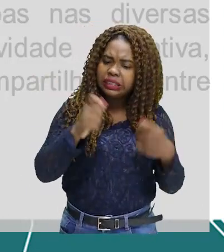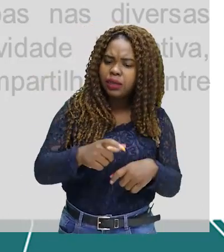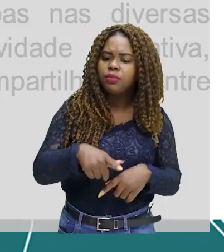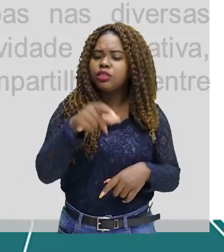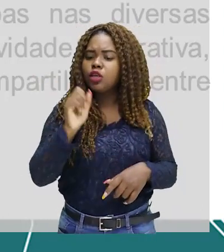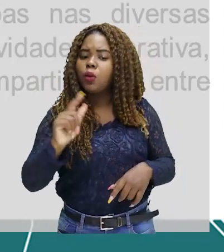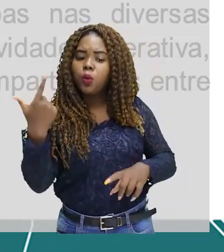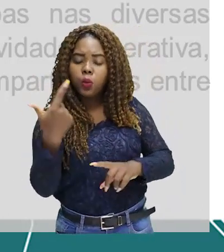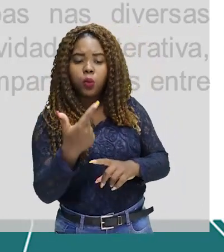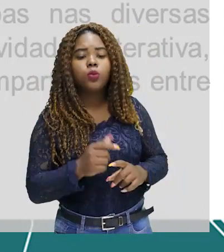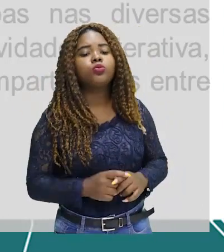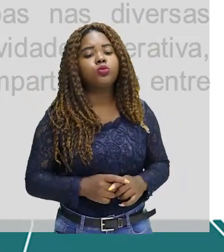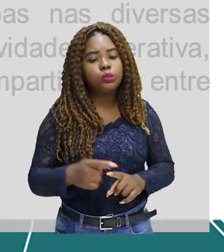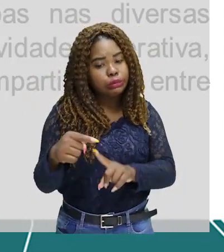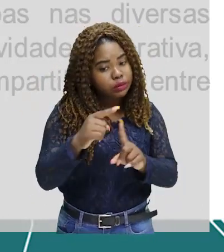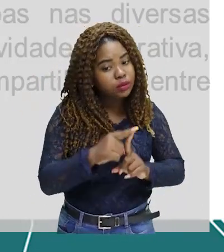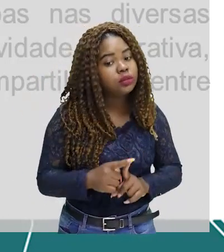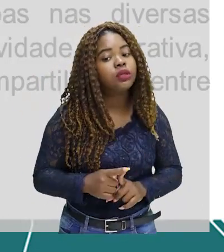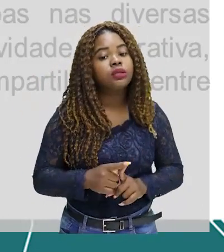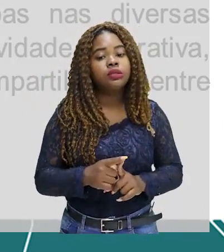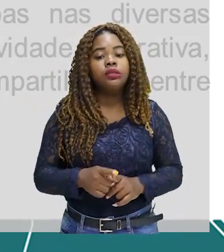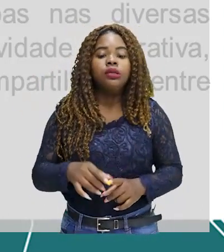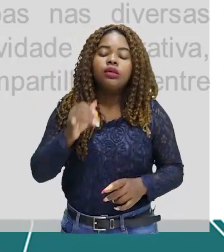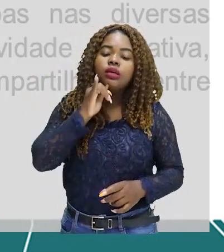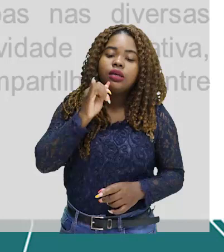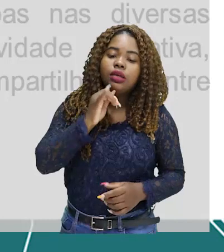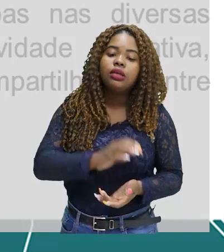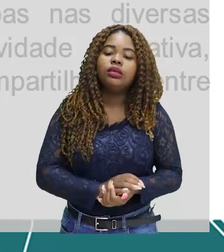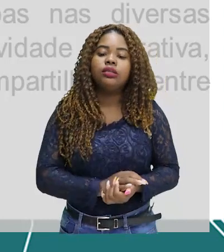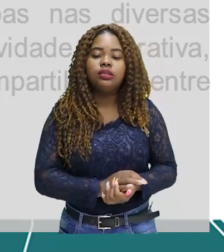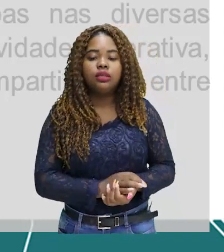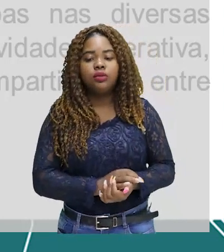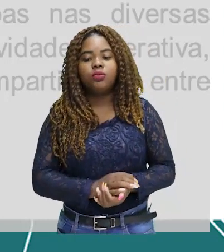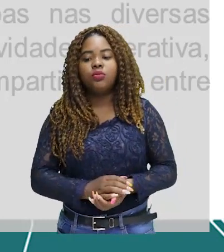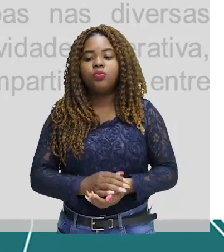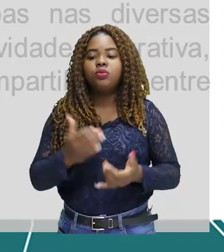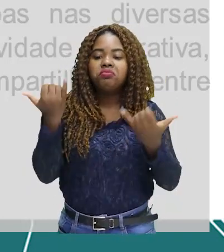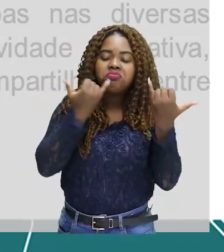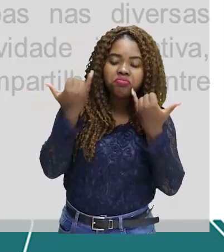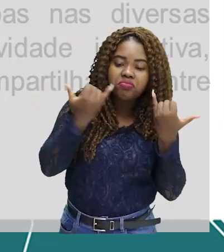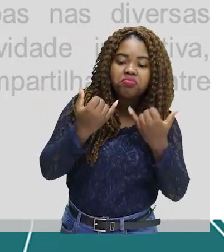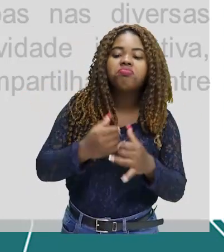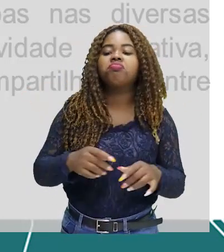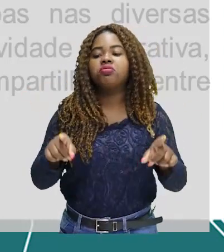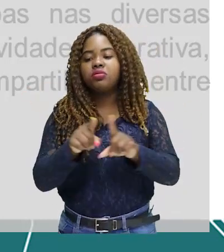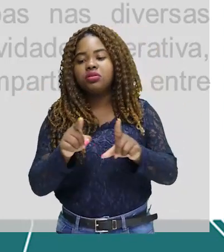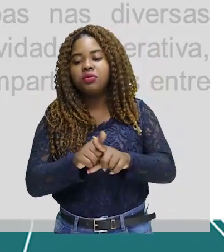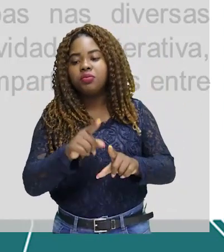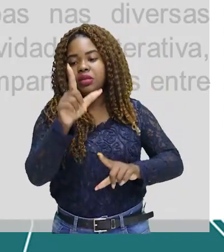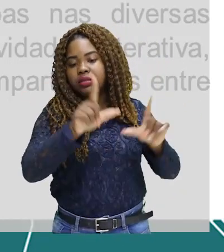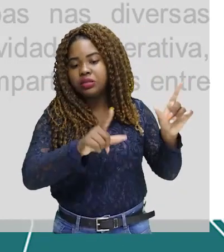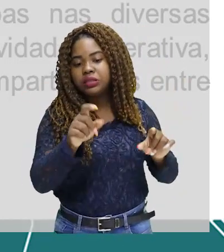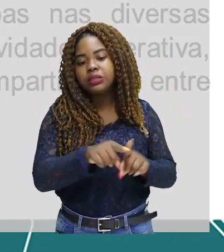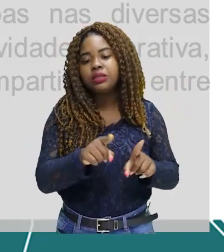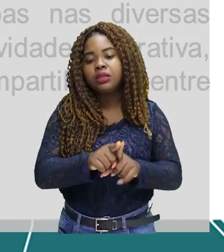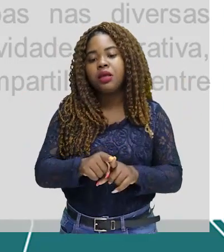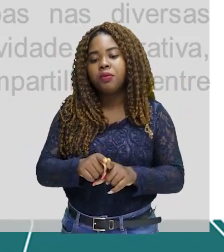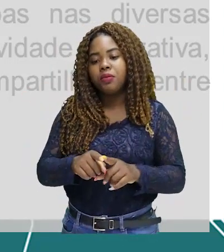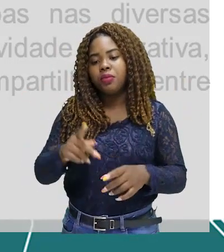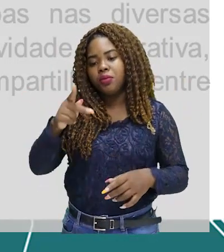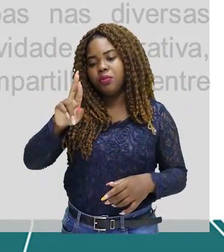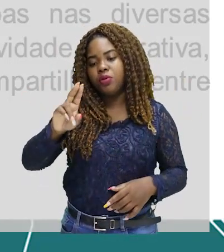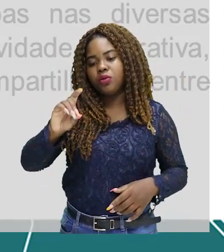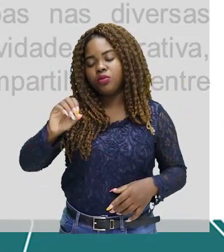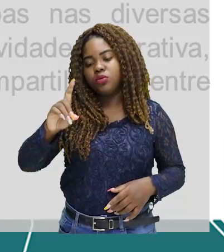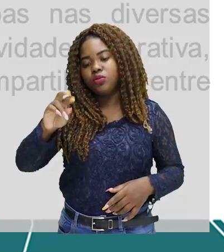também empregam a linguagem mista: propagandas, notícias, reportagens, manual de instrução, embalagens de produtos,